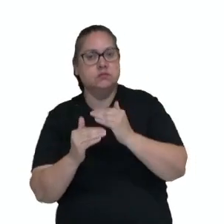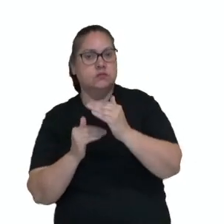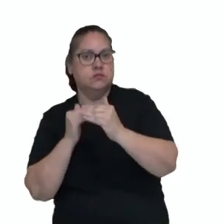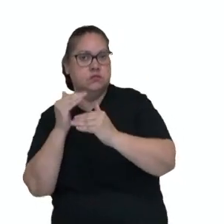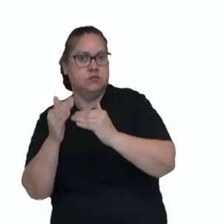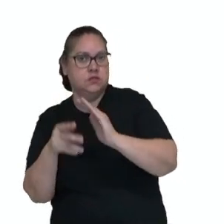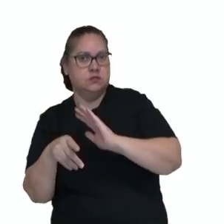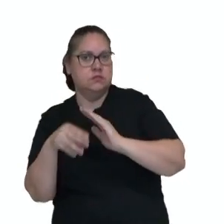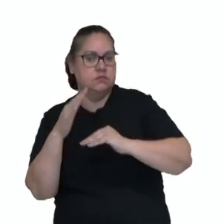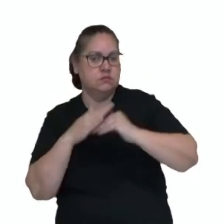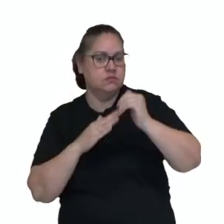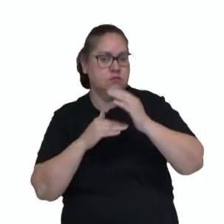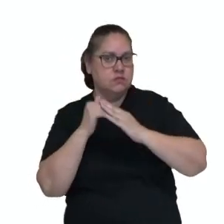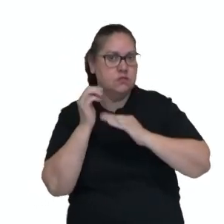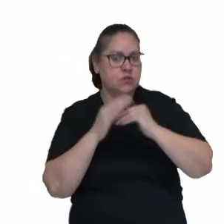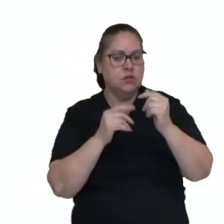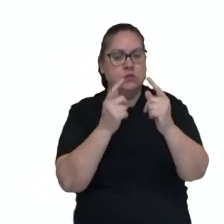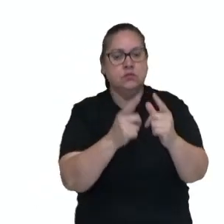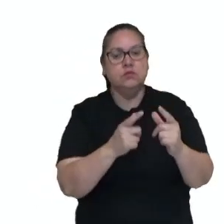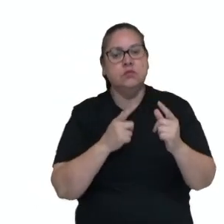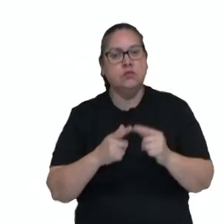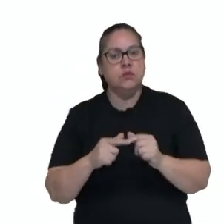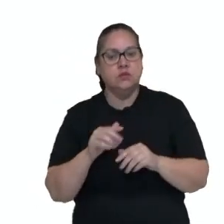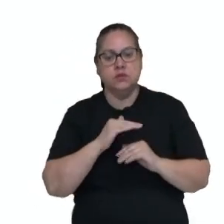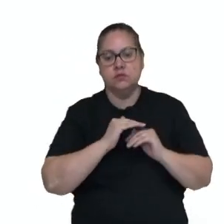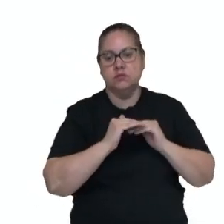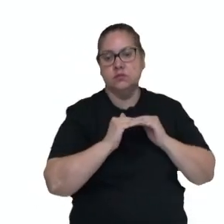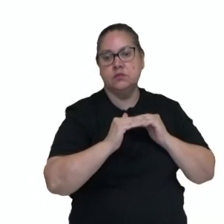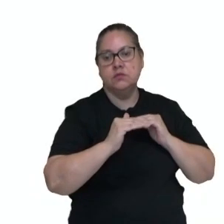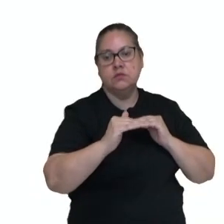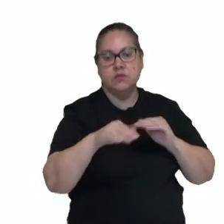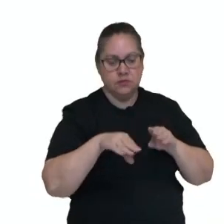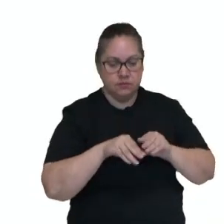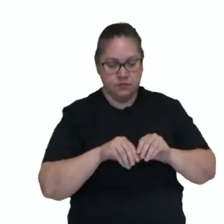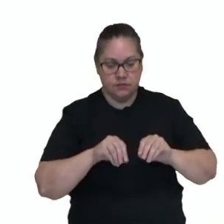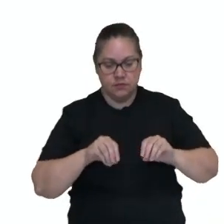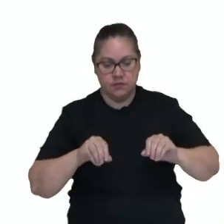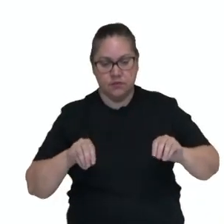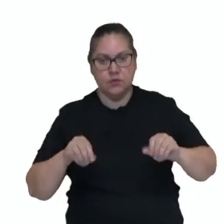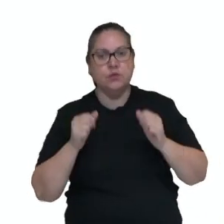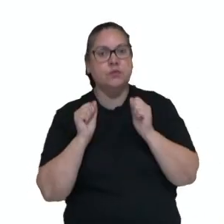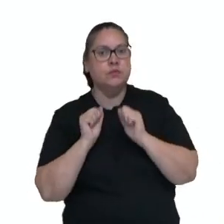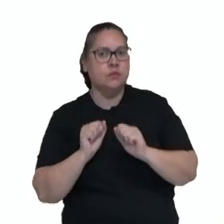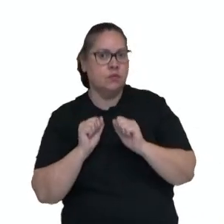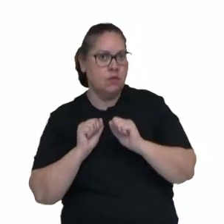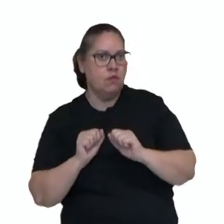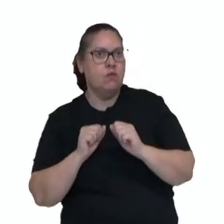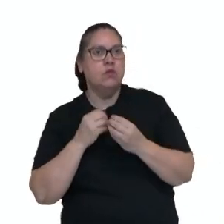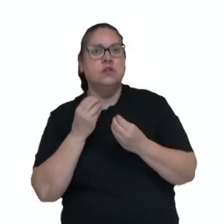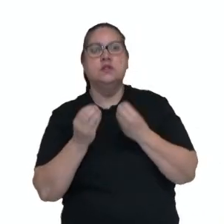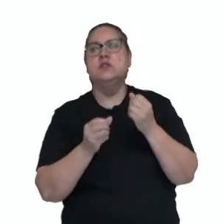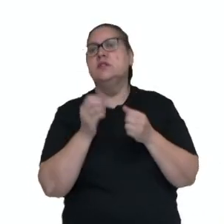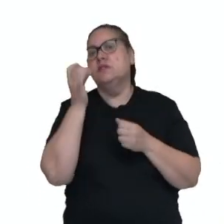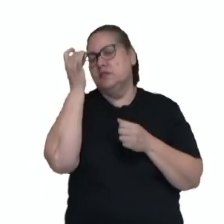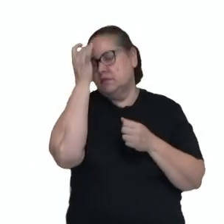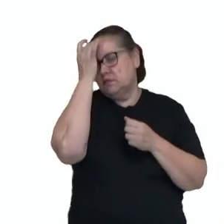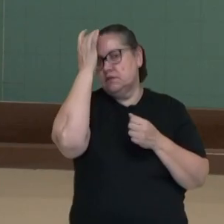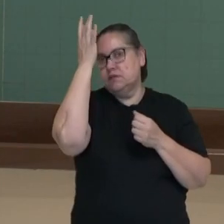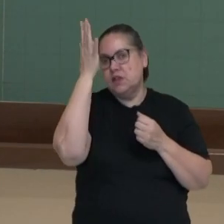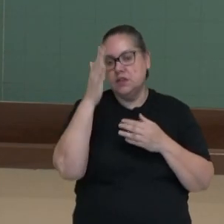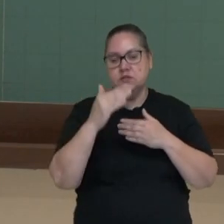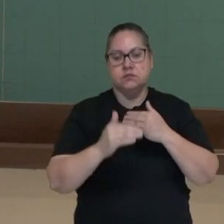suas práticas em lugares mais planos ou naqueles que possibilitam ou que